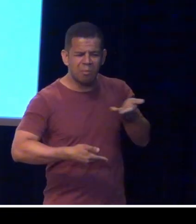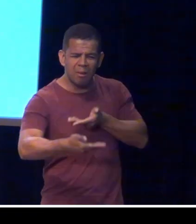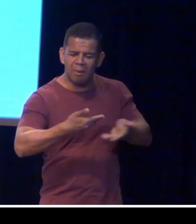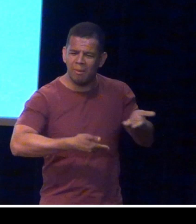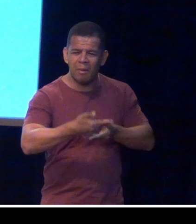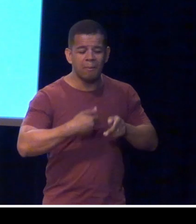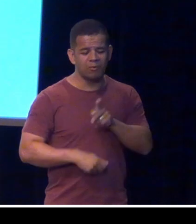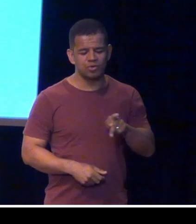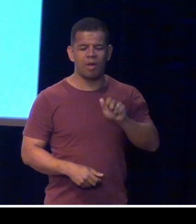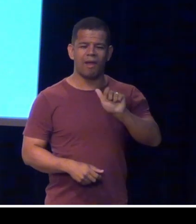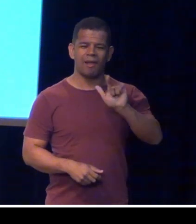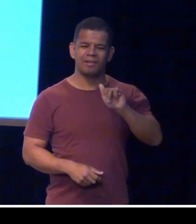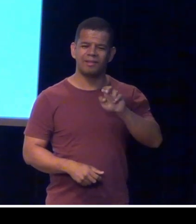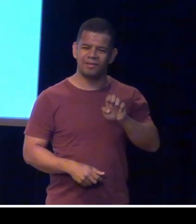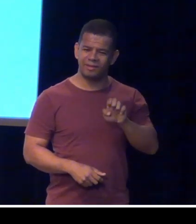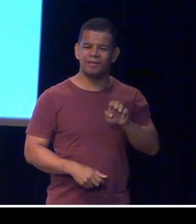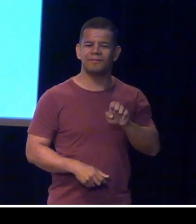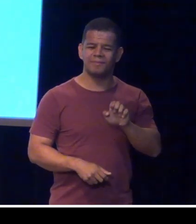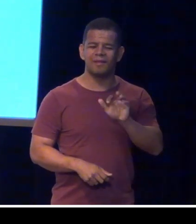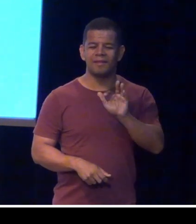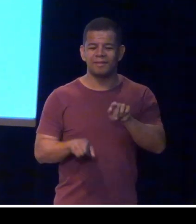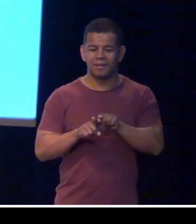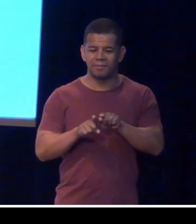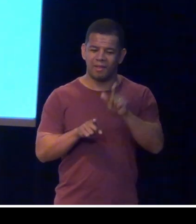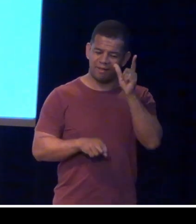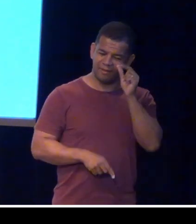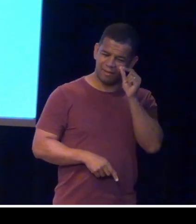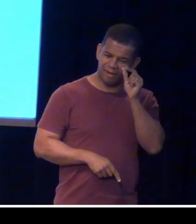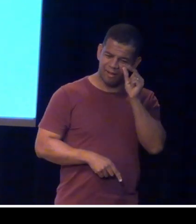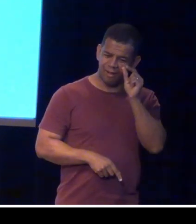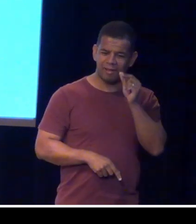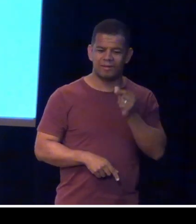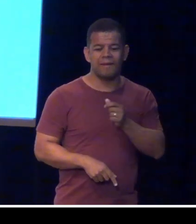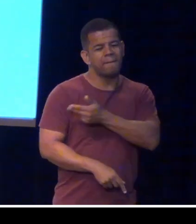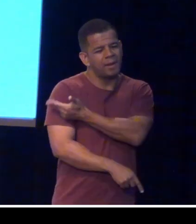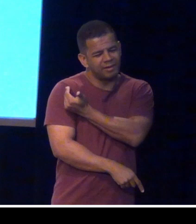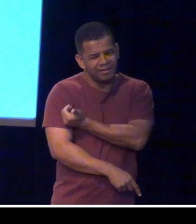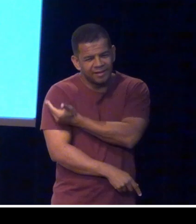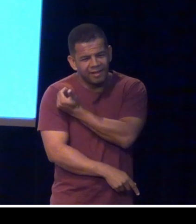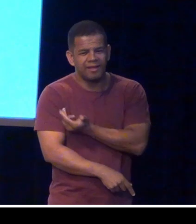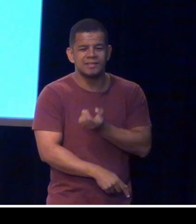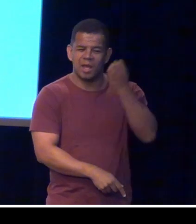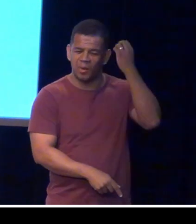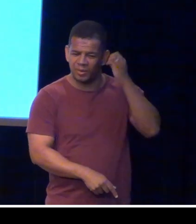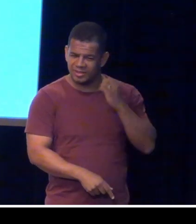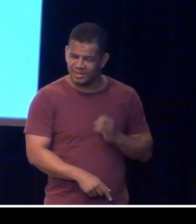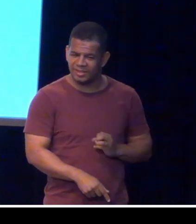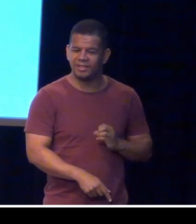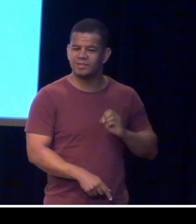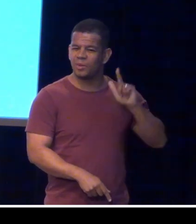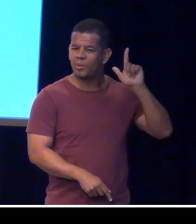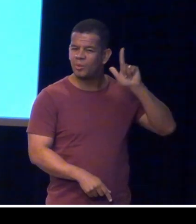Aline Gomes, Fernanda Caricari, Maria Inês Azevedo, Osilene